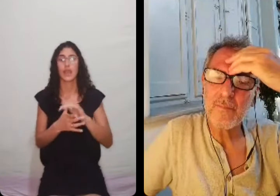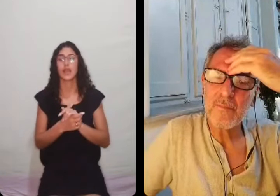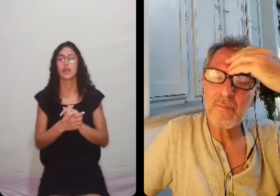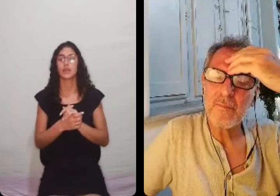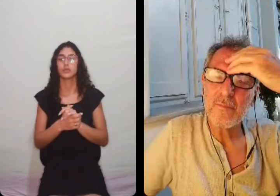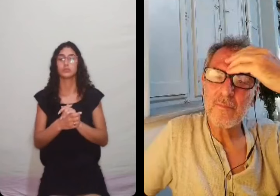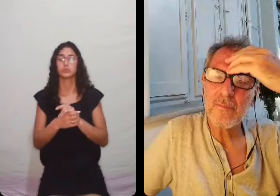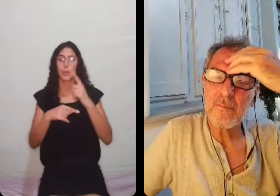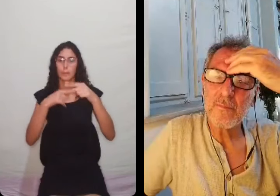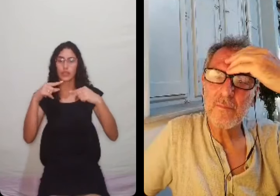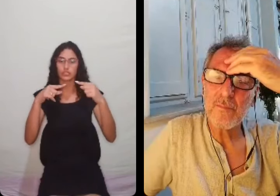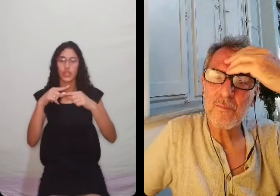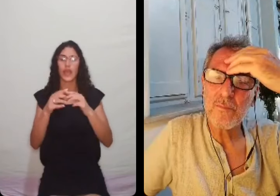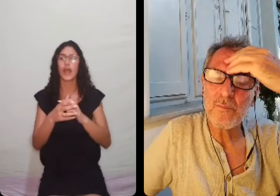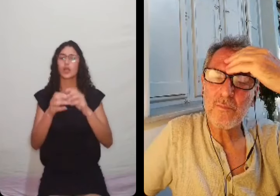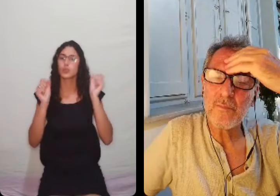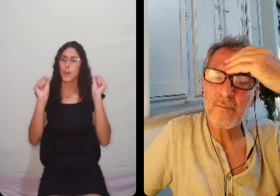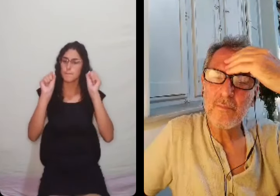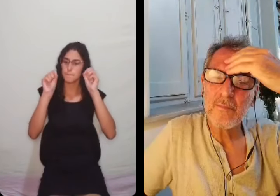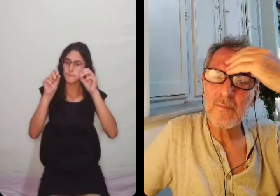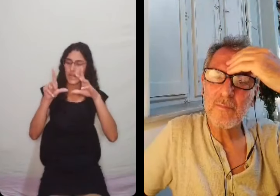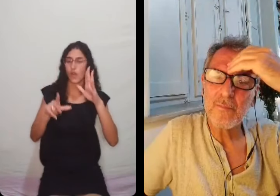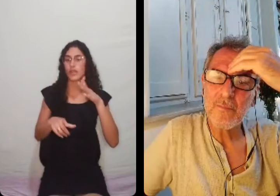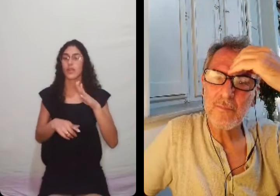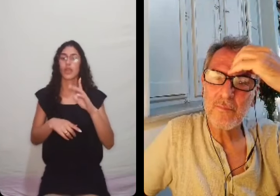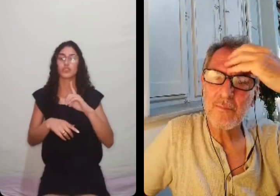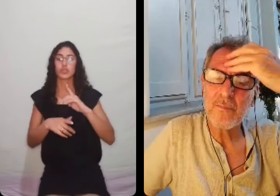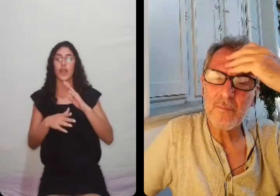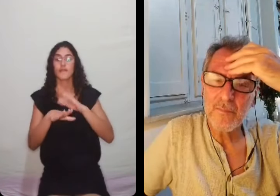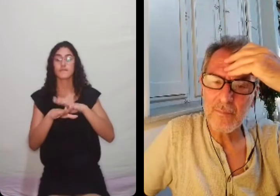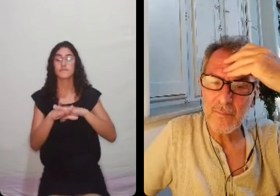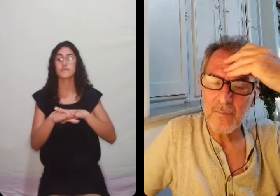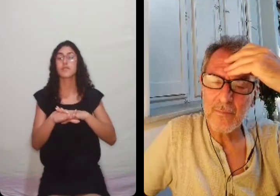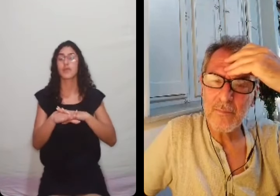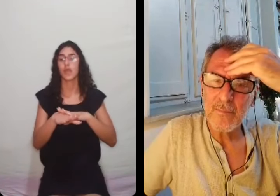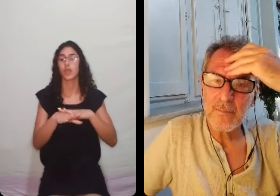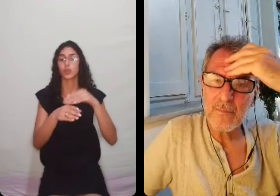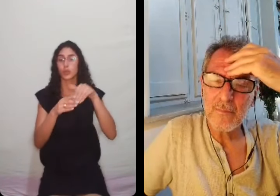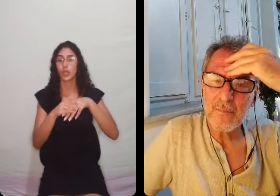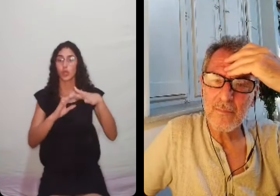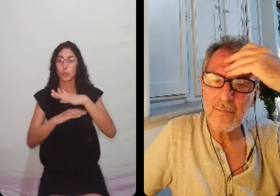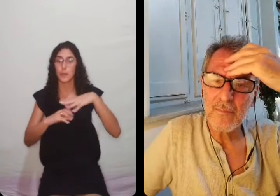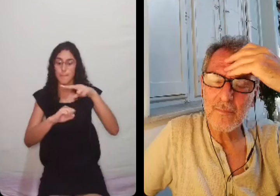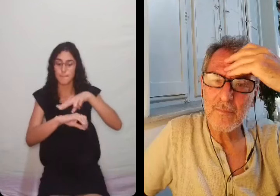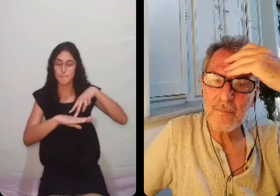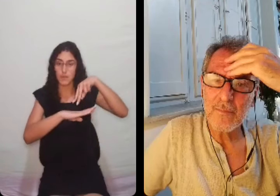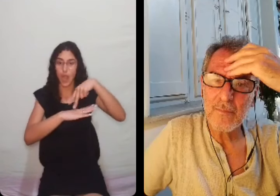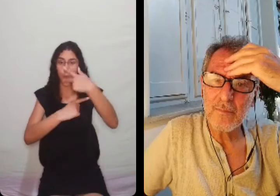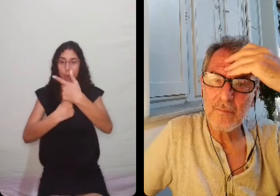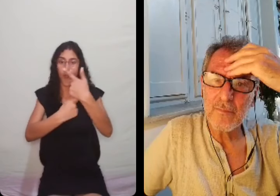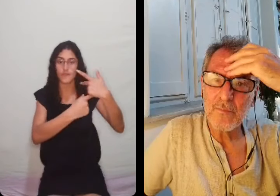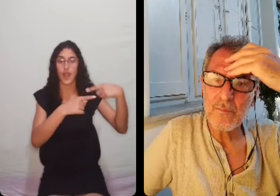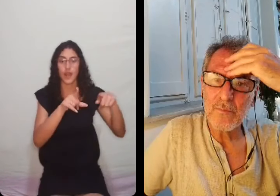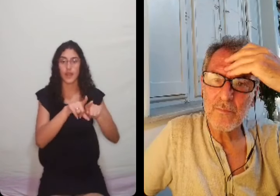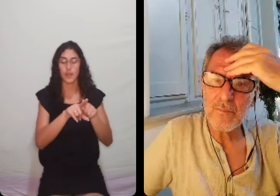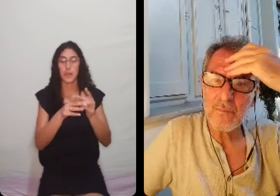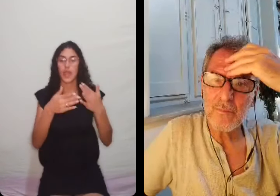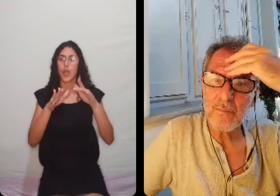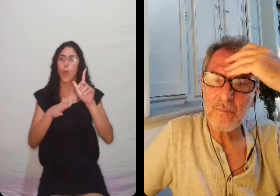A iluminação, já que foi feita dentro de um palco. Foi gravado. Mas é uma construção